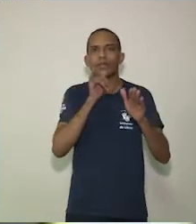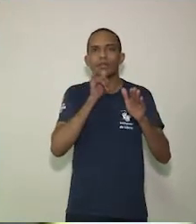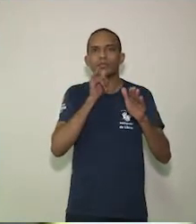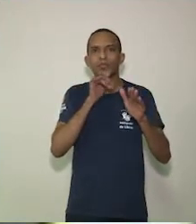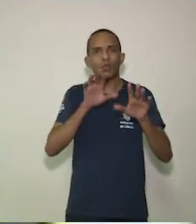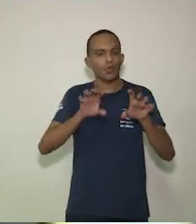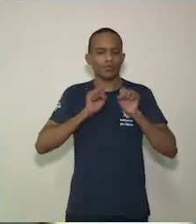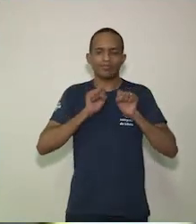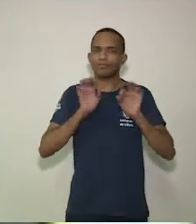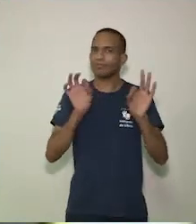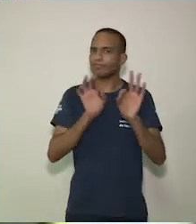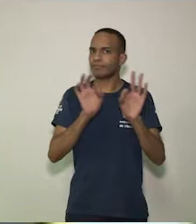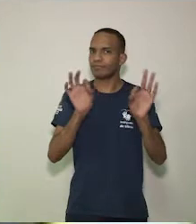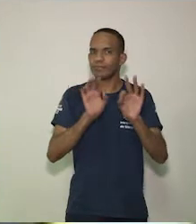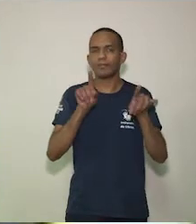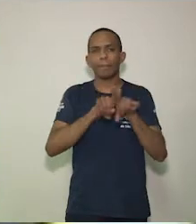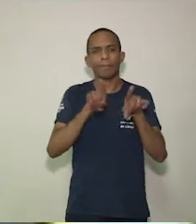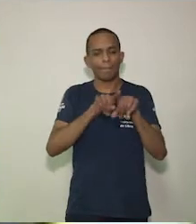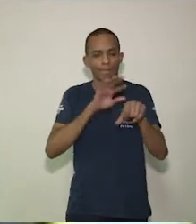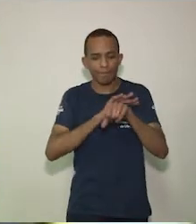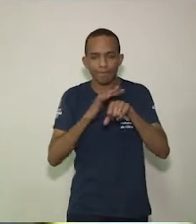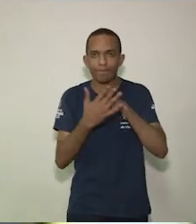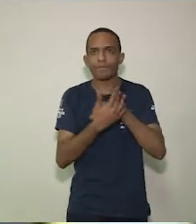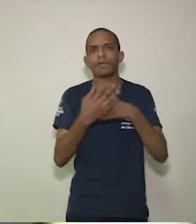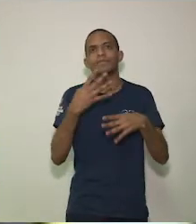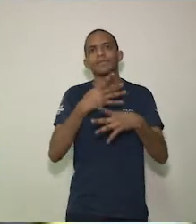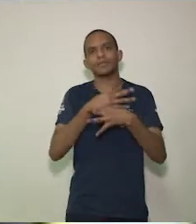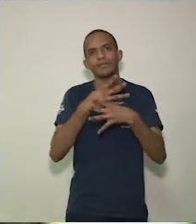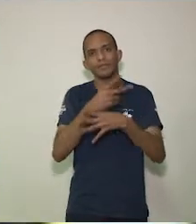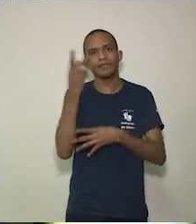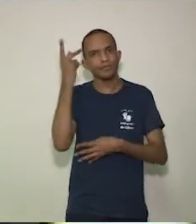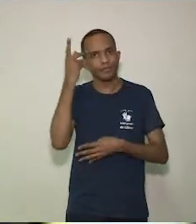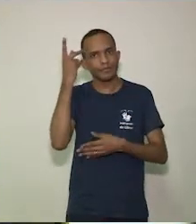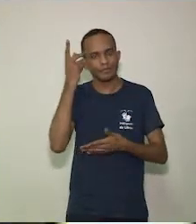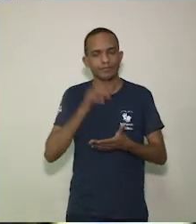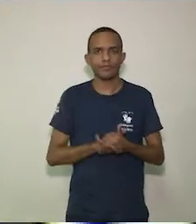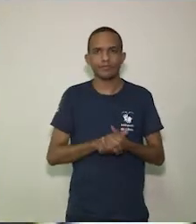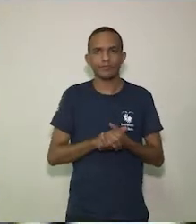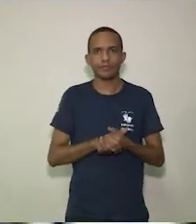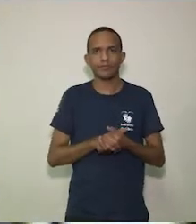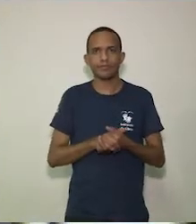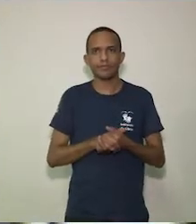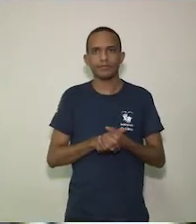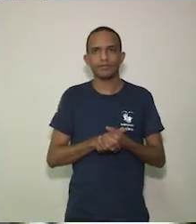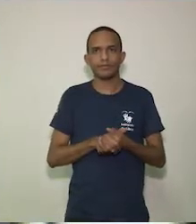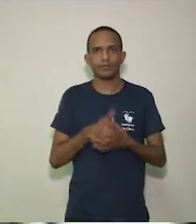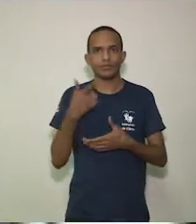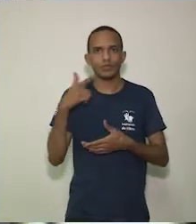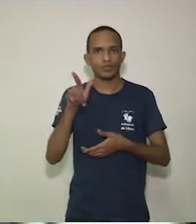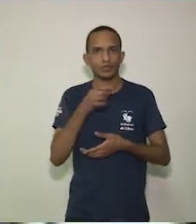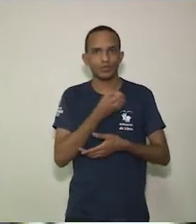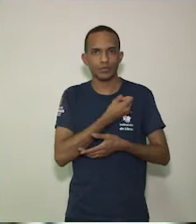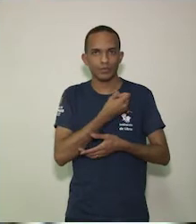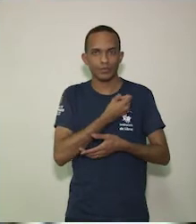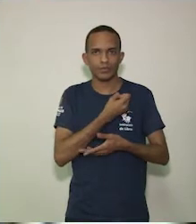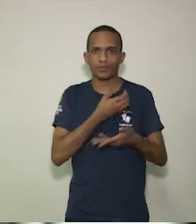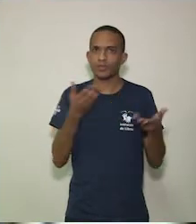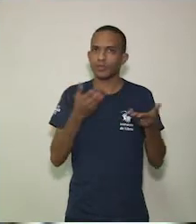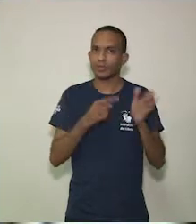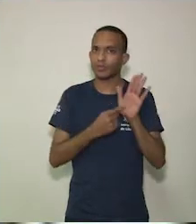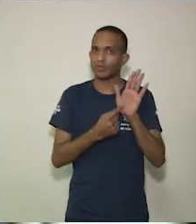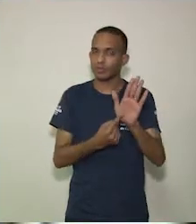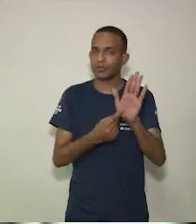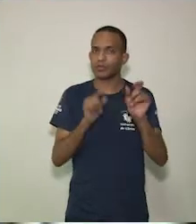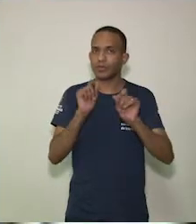imunizadas do coronavírus aqui na cidade de São Paulo. Próximo. Aqui